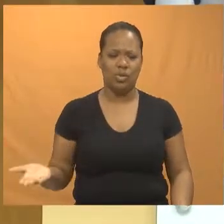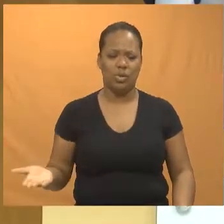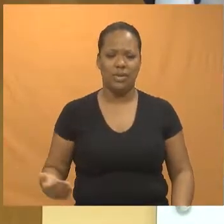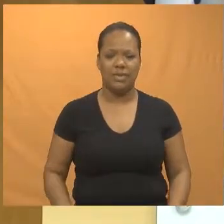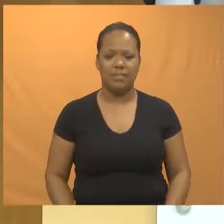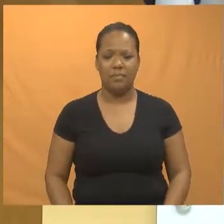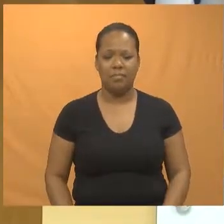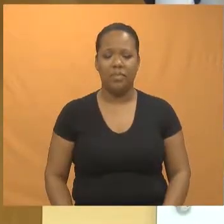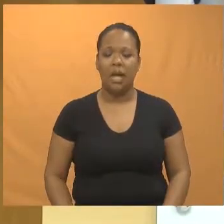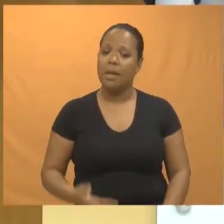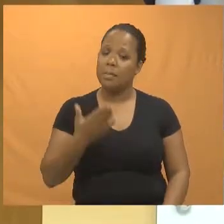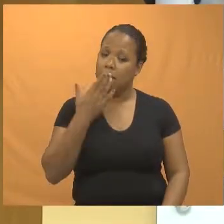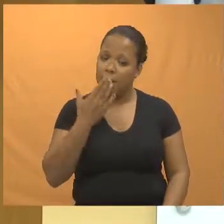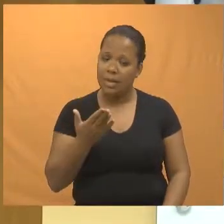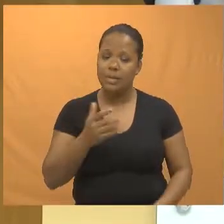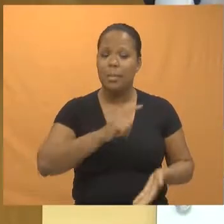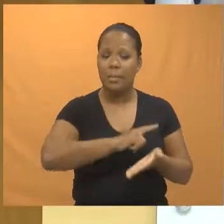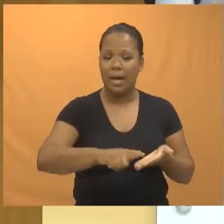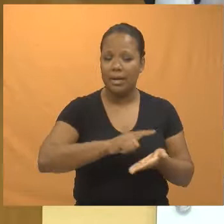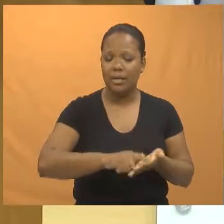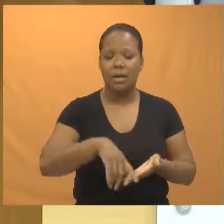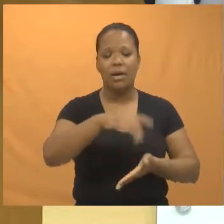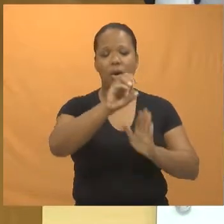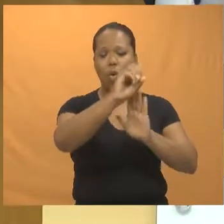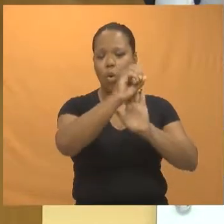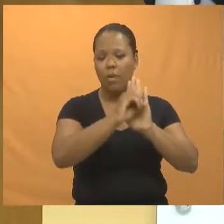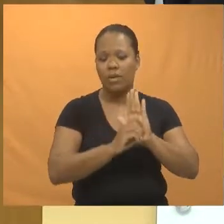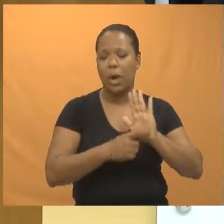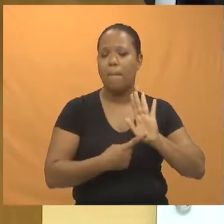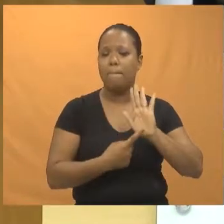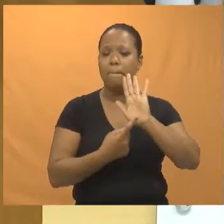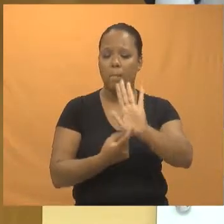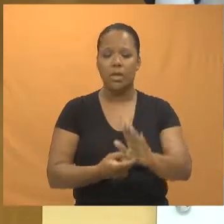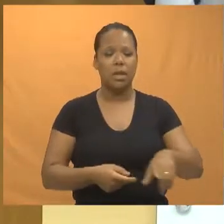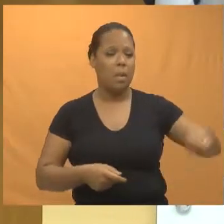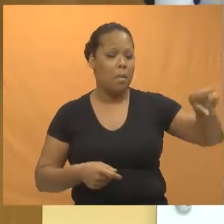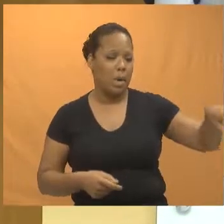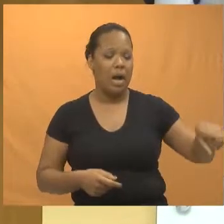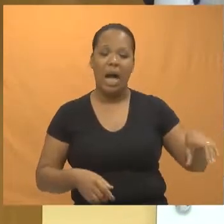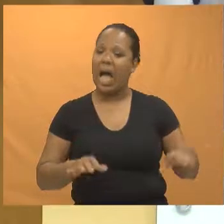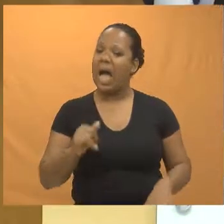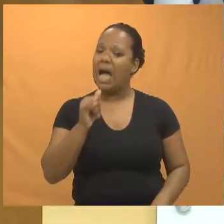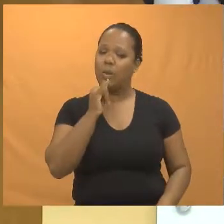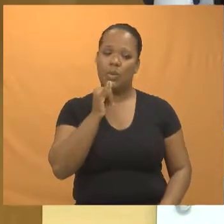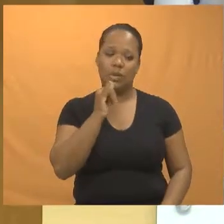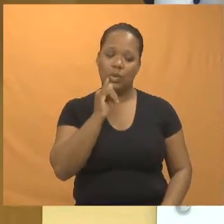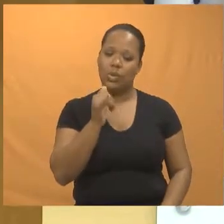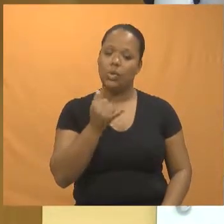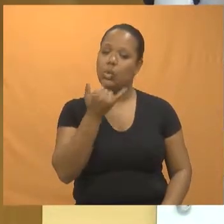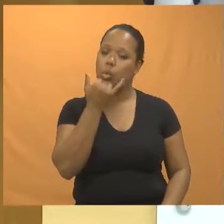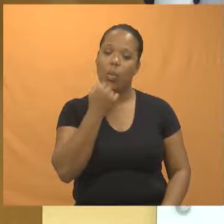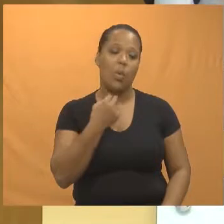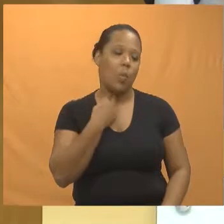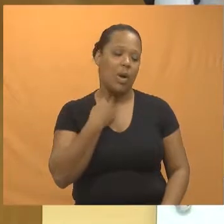aí faz a indicação, faz o ofício, vai lá, mostra com o dedo o valetão, não, tem que ter ordem CETESB, não tem que ter ordem.